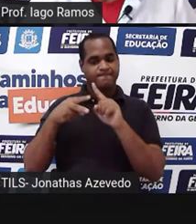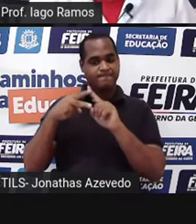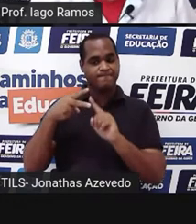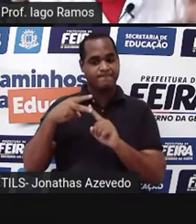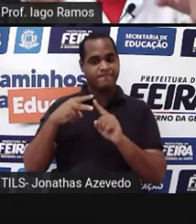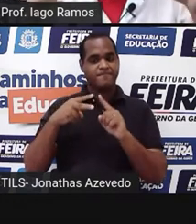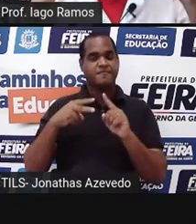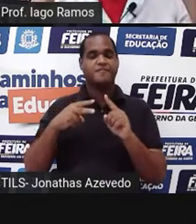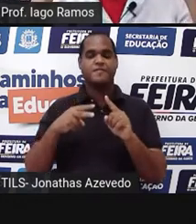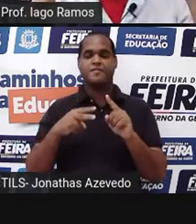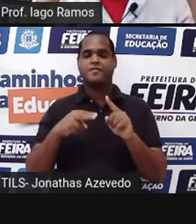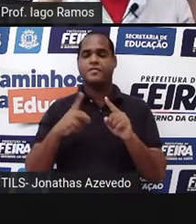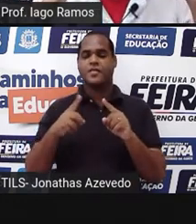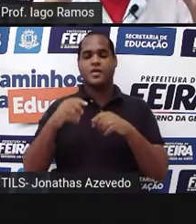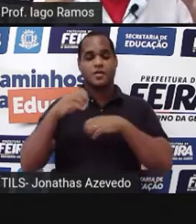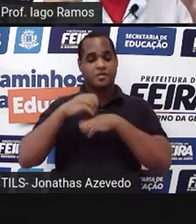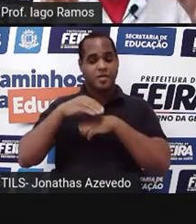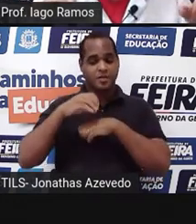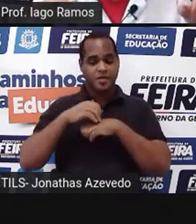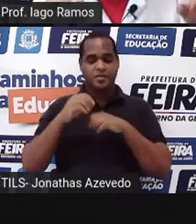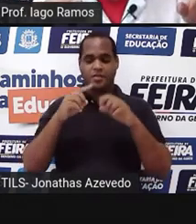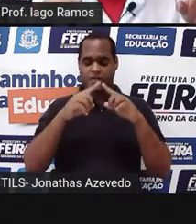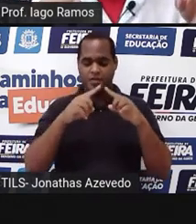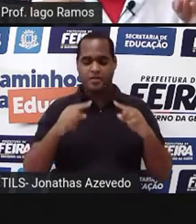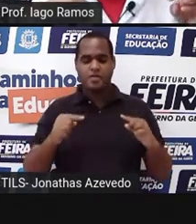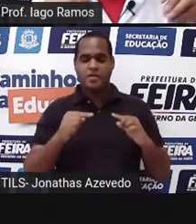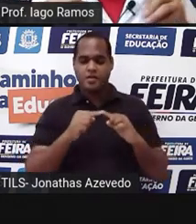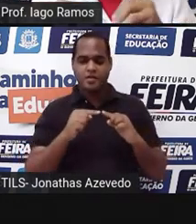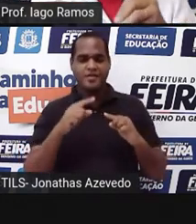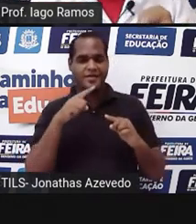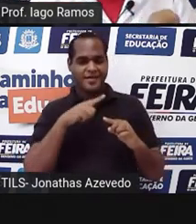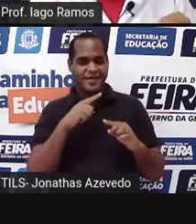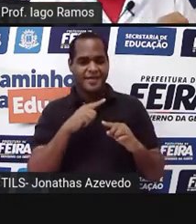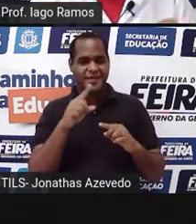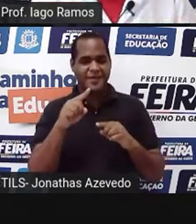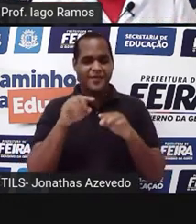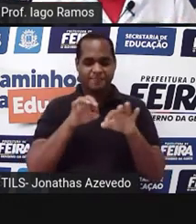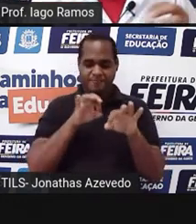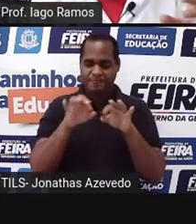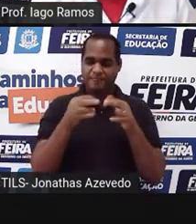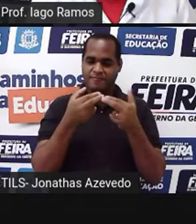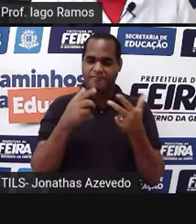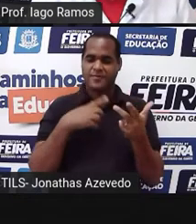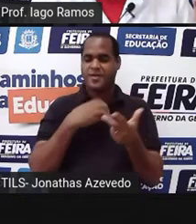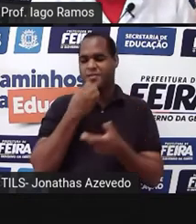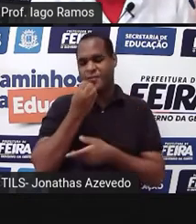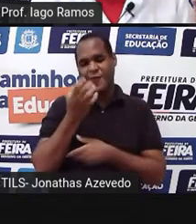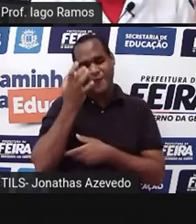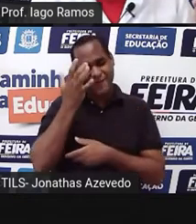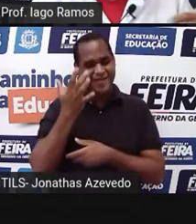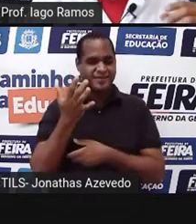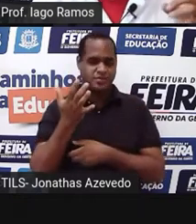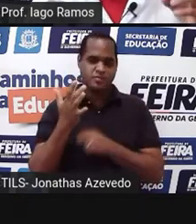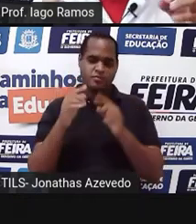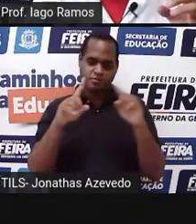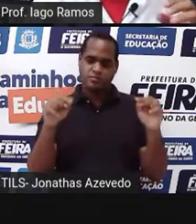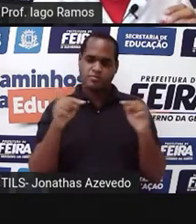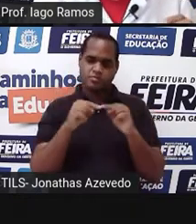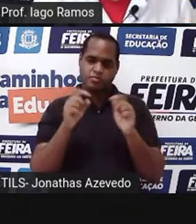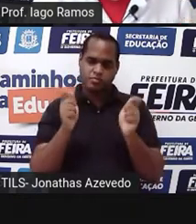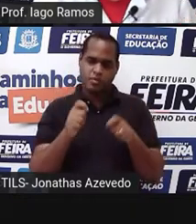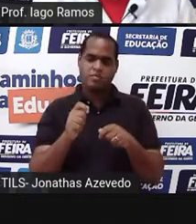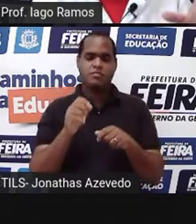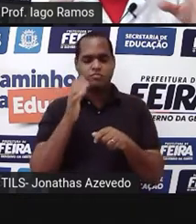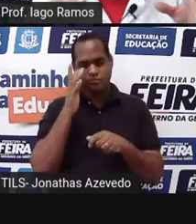tá? Eu estou pegando triângulos aqui porque a construção do triângulo é mais fácil, mas pode ser